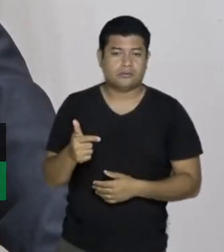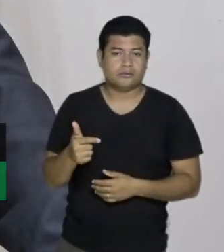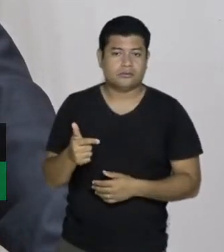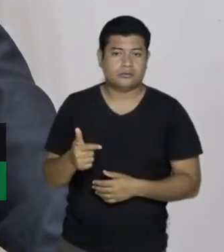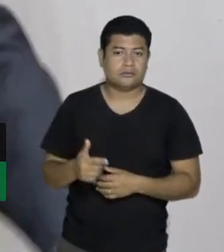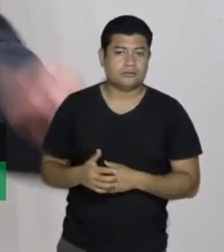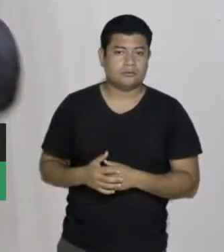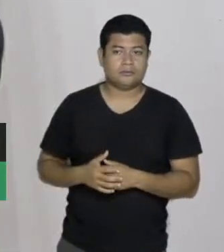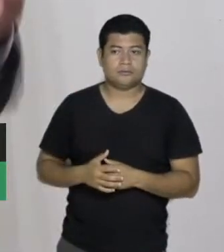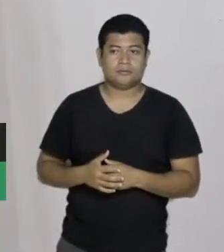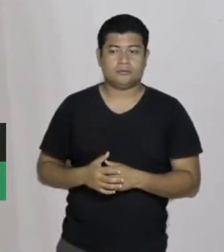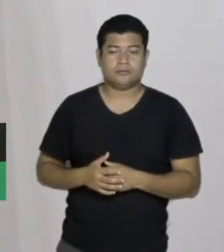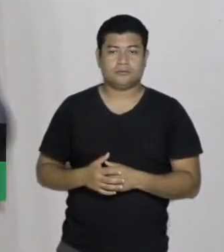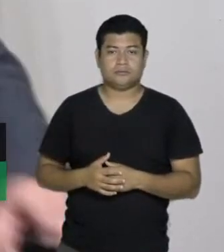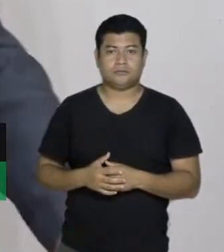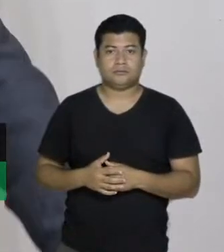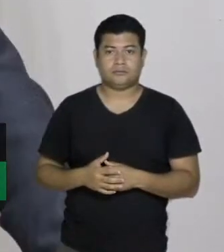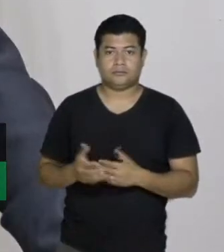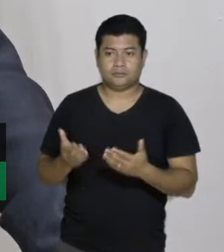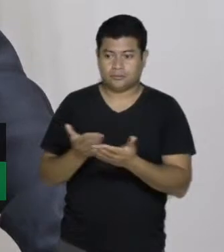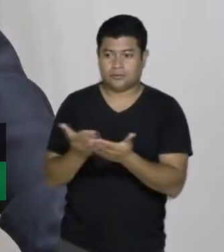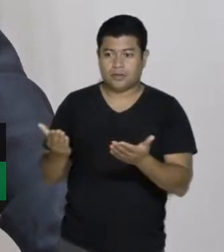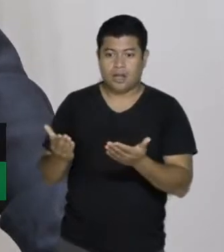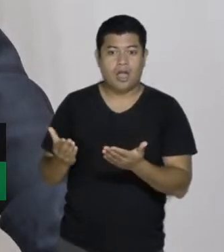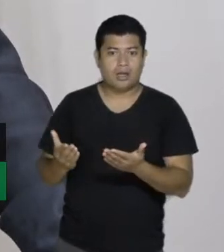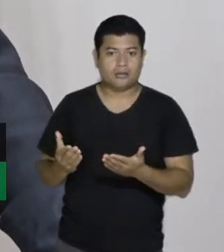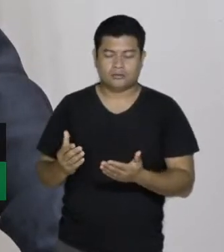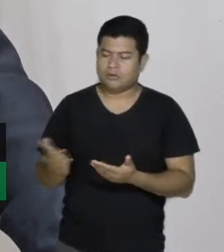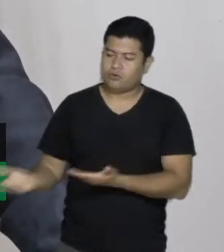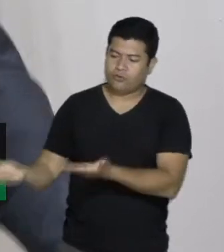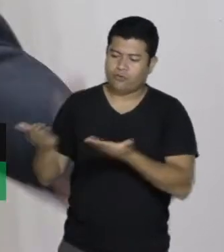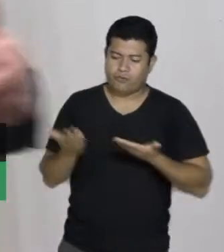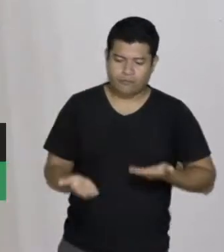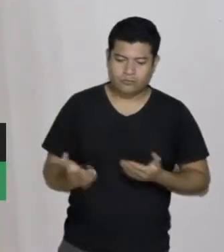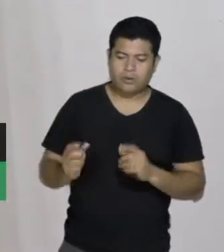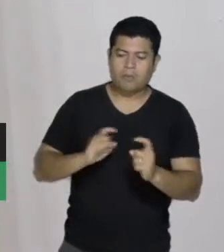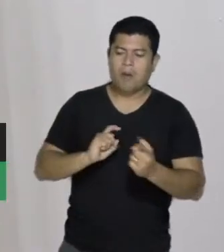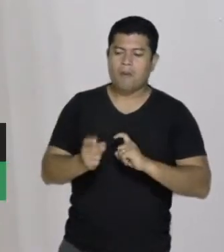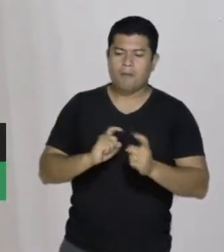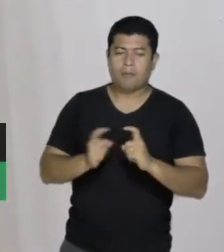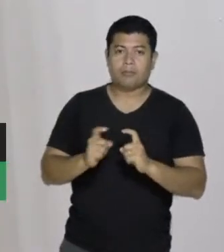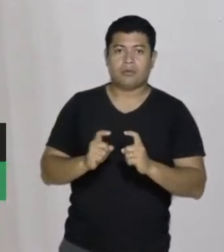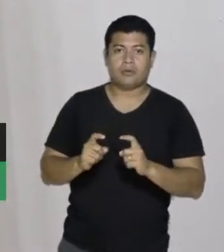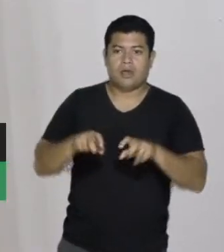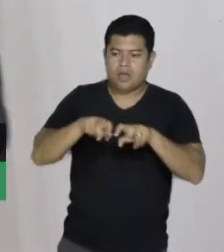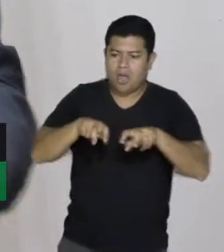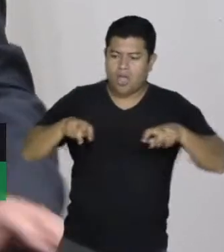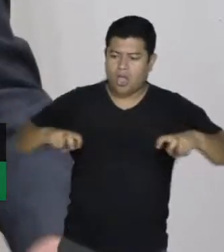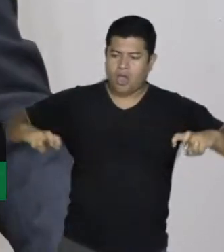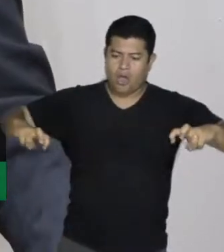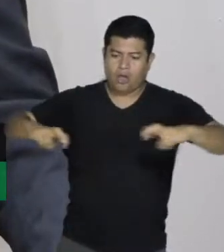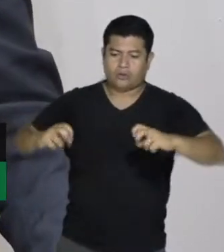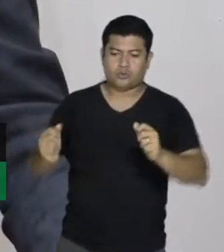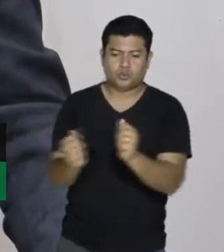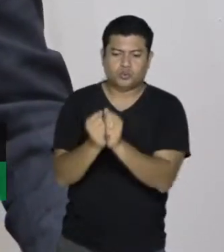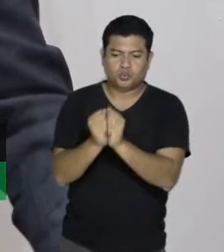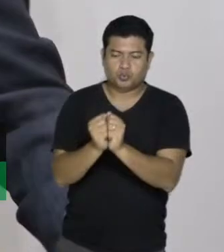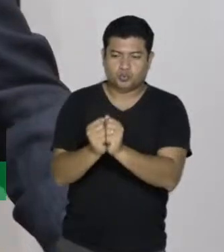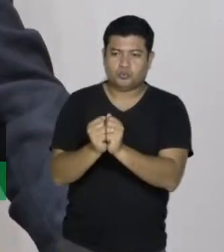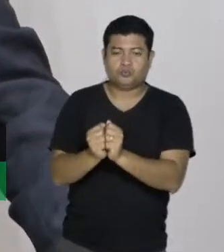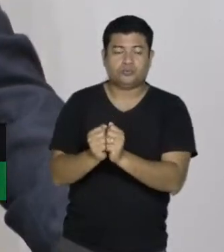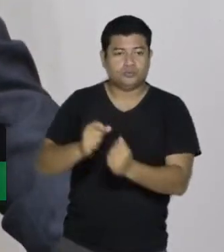não são recebidas não se senta na mesa para